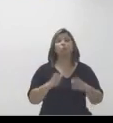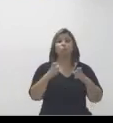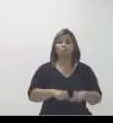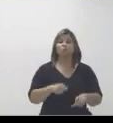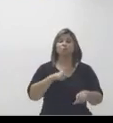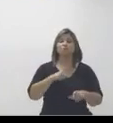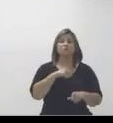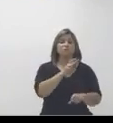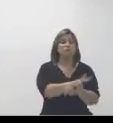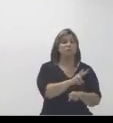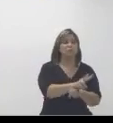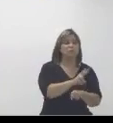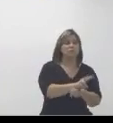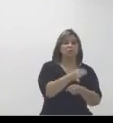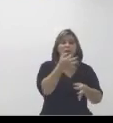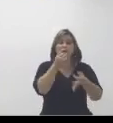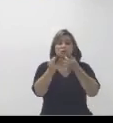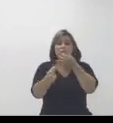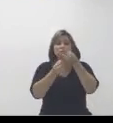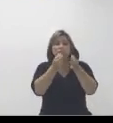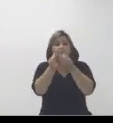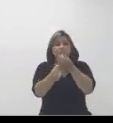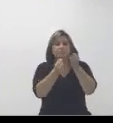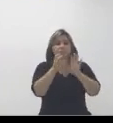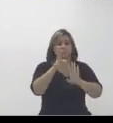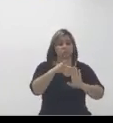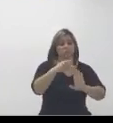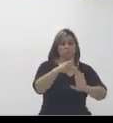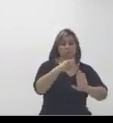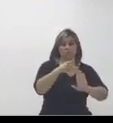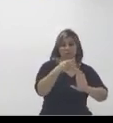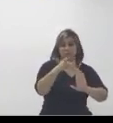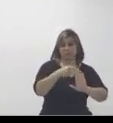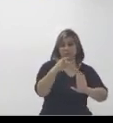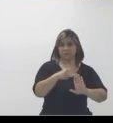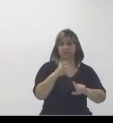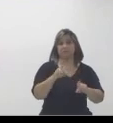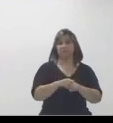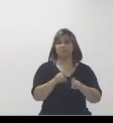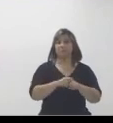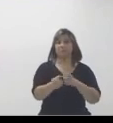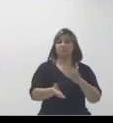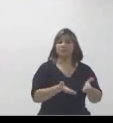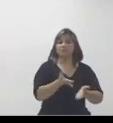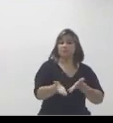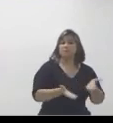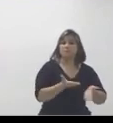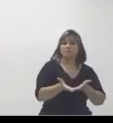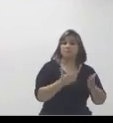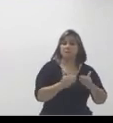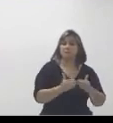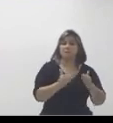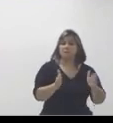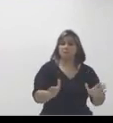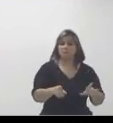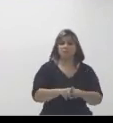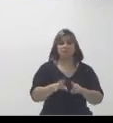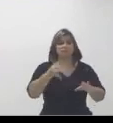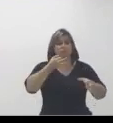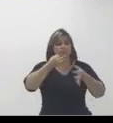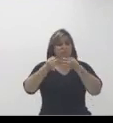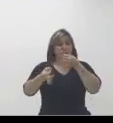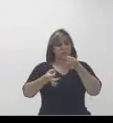toda uma defesa das portarias em que falam da defesa do atendimento em meio aberto e toda uma